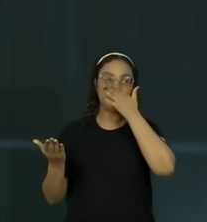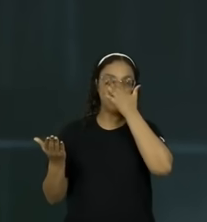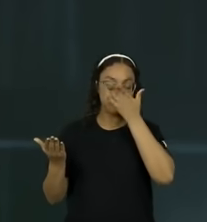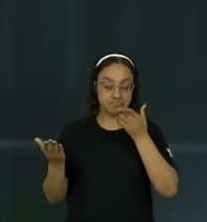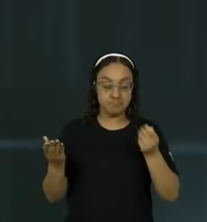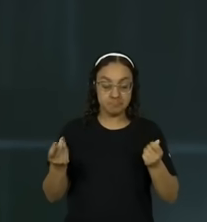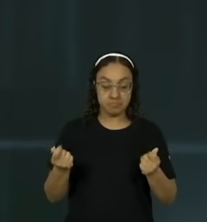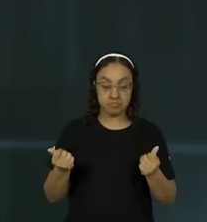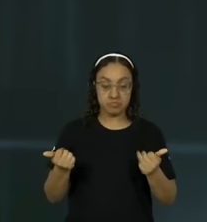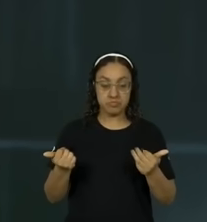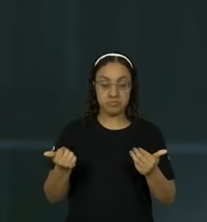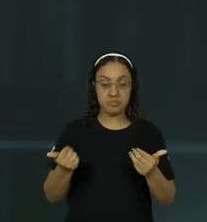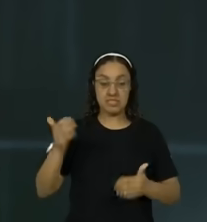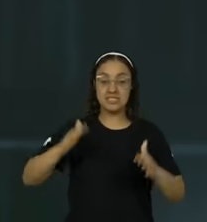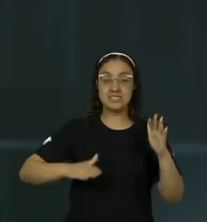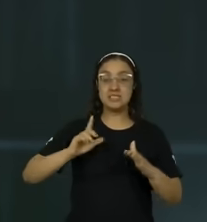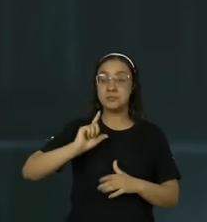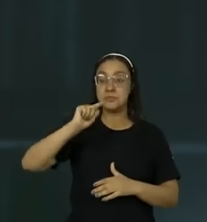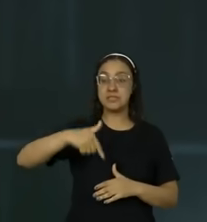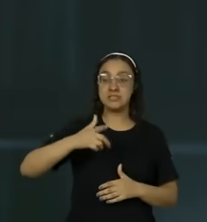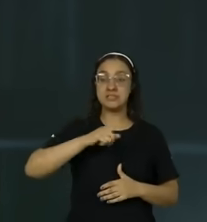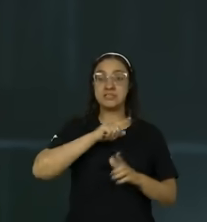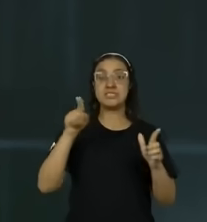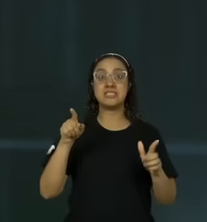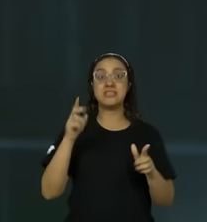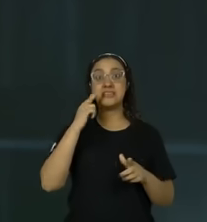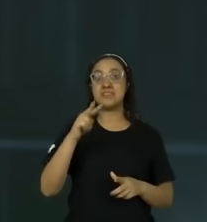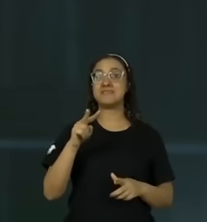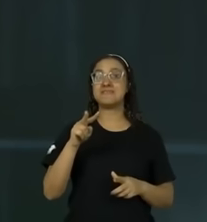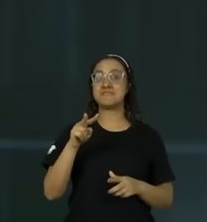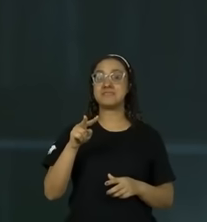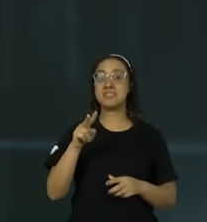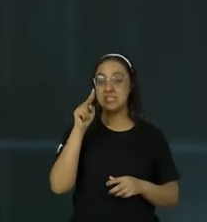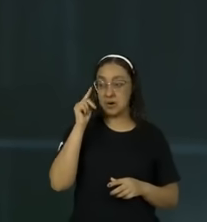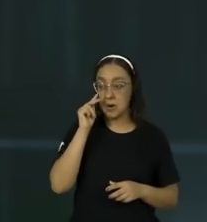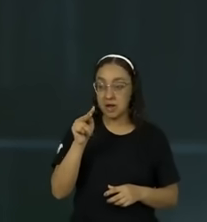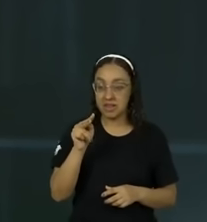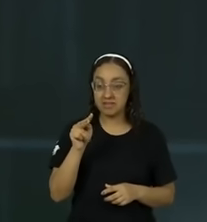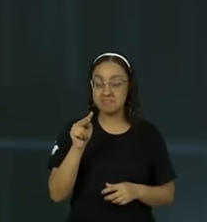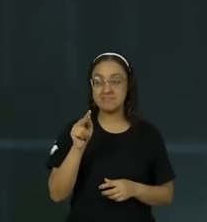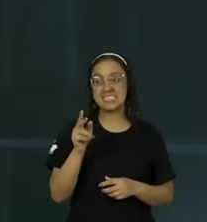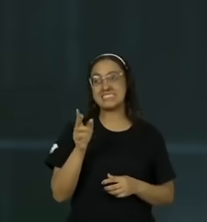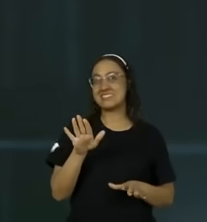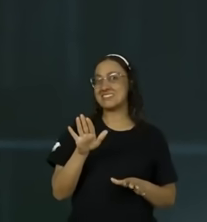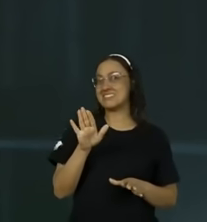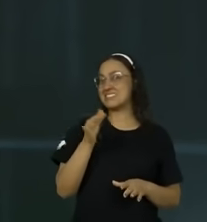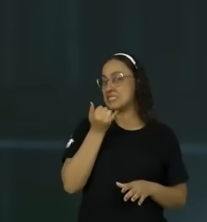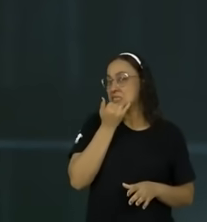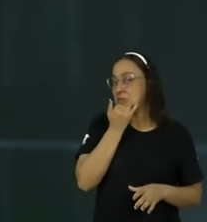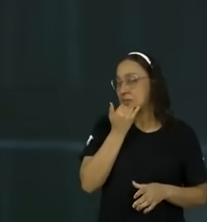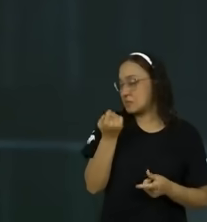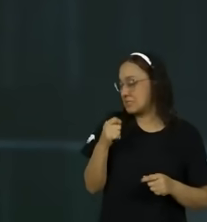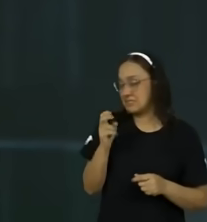no palácio, dando de comer para aqueles que tentaram te matar. E você olha para ele dizendo: não fiquem constrangidos.